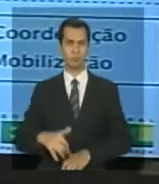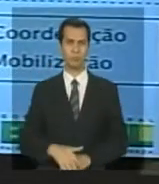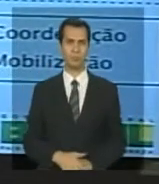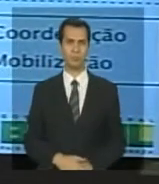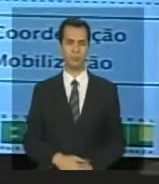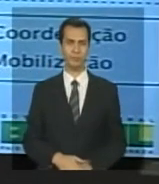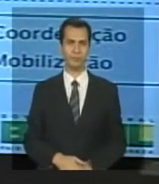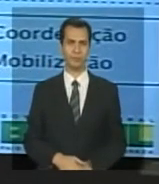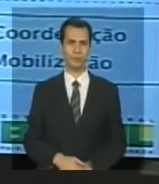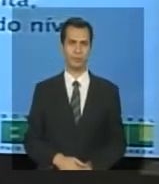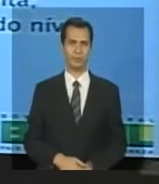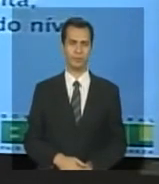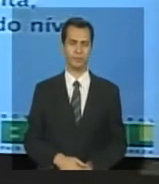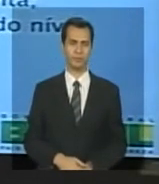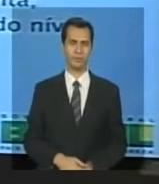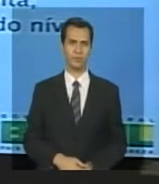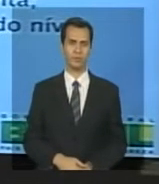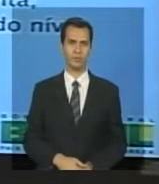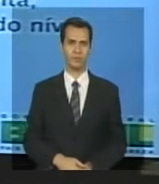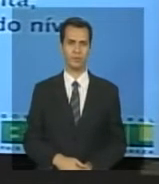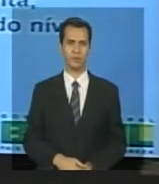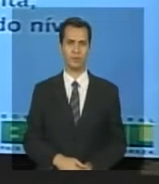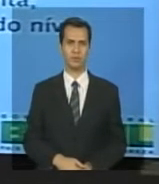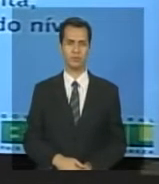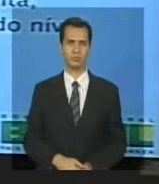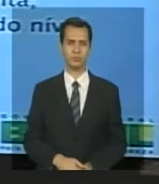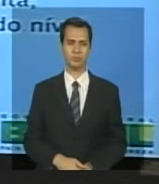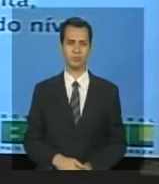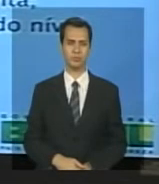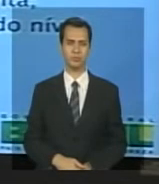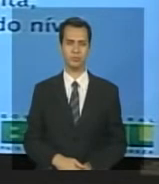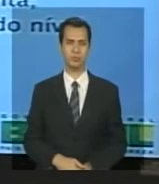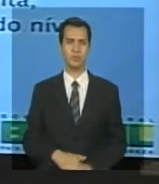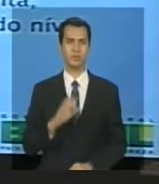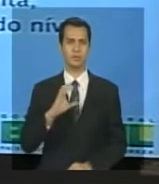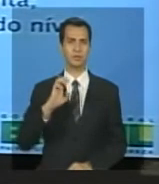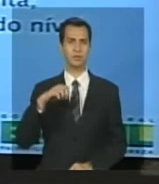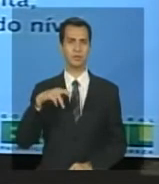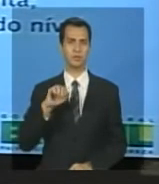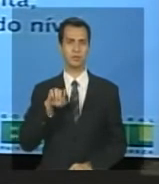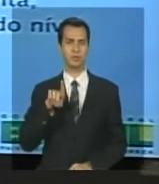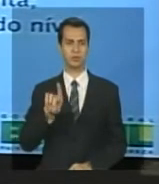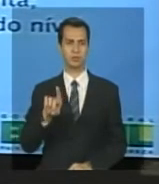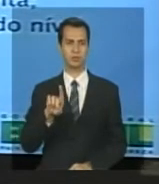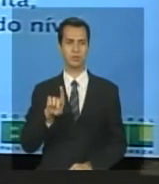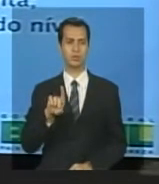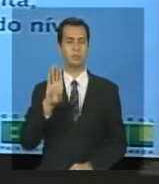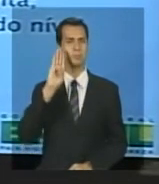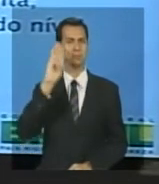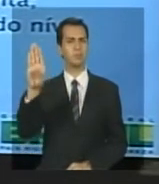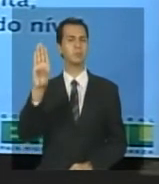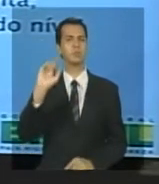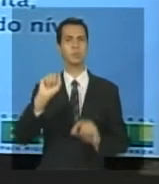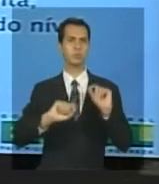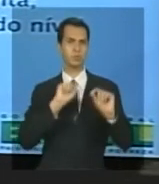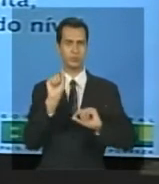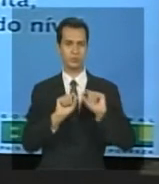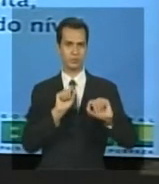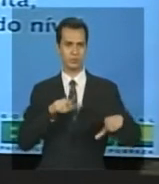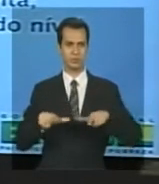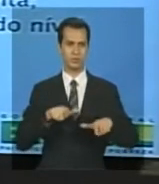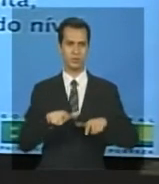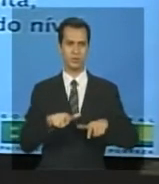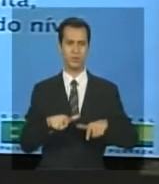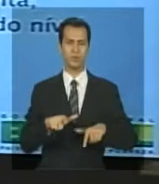barragem próximo em algumas premissas do Ceará de falando rapidamente aqui a concepção do senad e